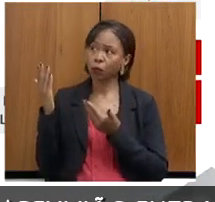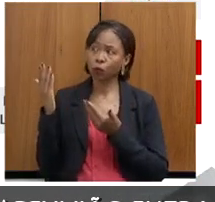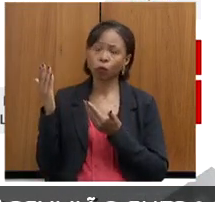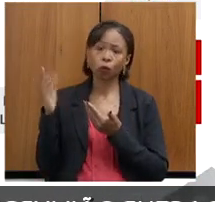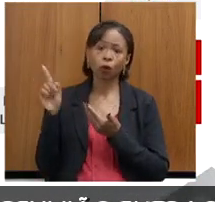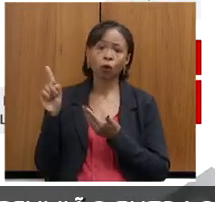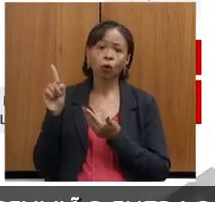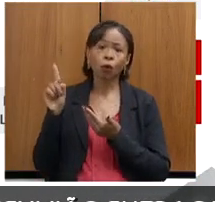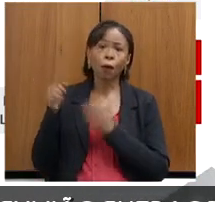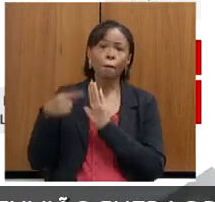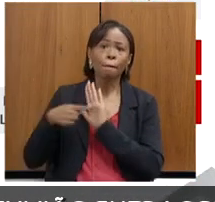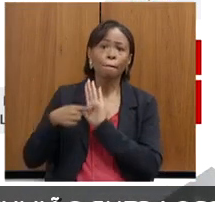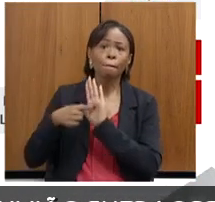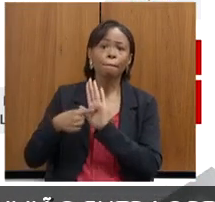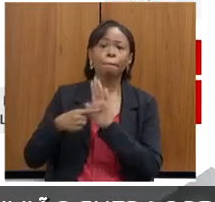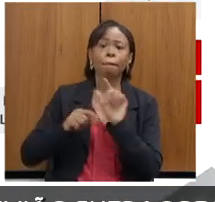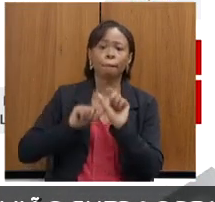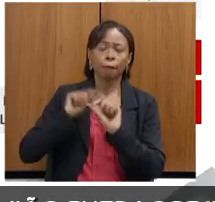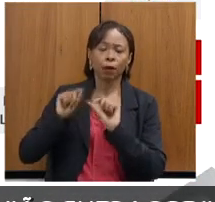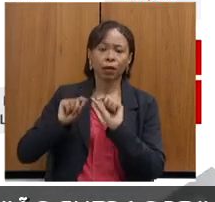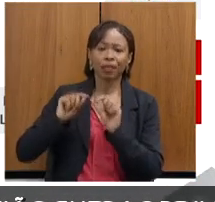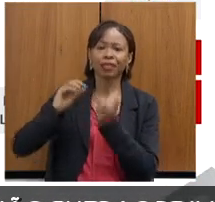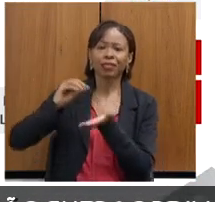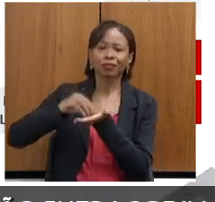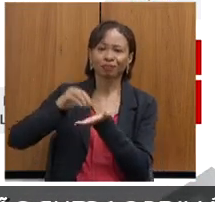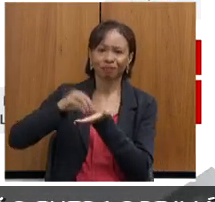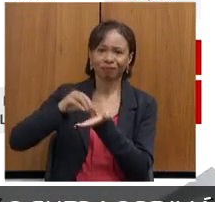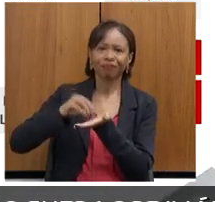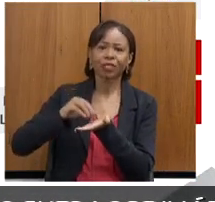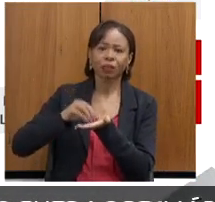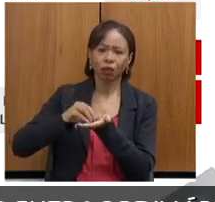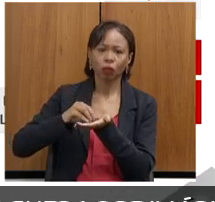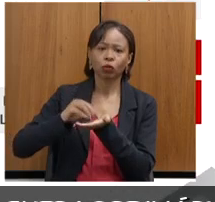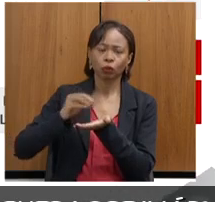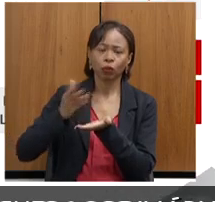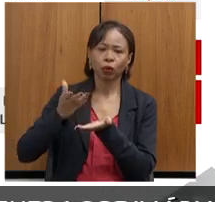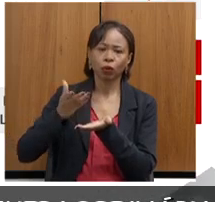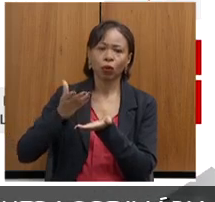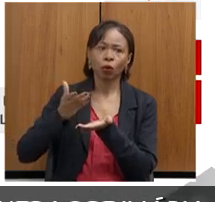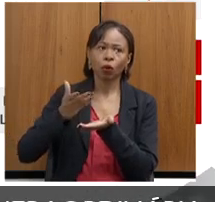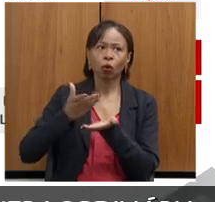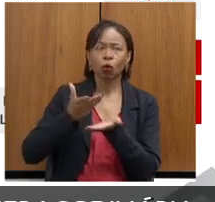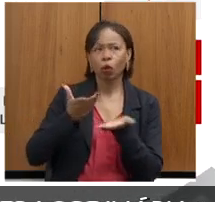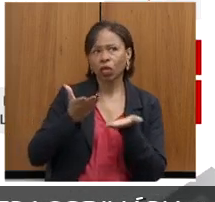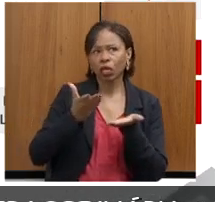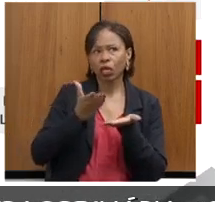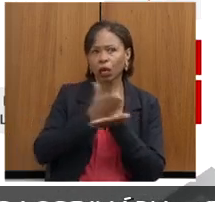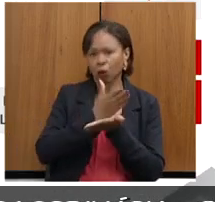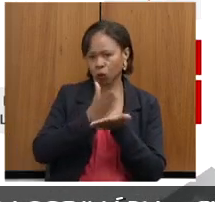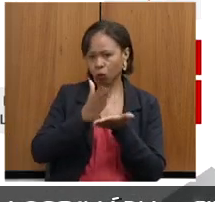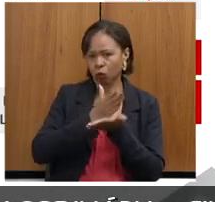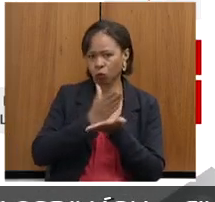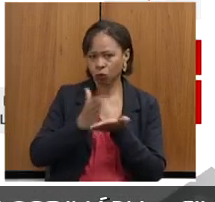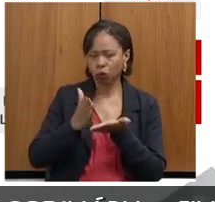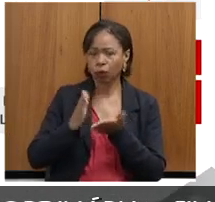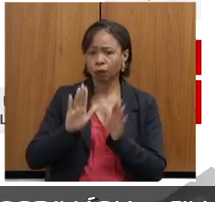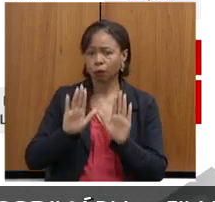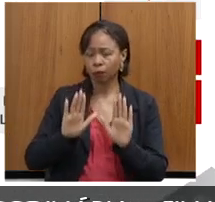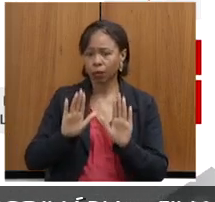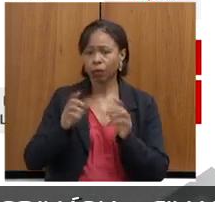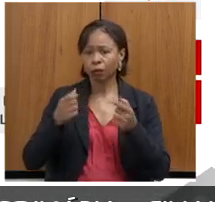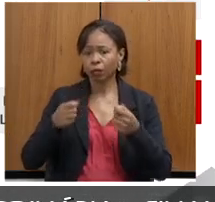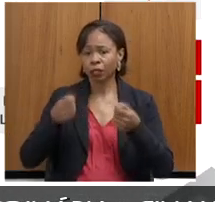aqui nós mostramos que existe aí um déficit em relação ao previsto o rádio se ressaltar entretanto